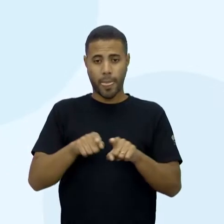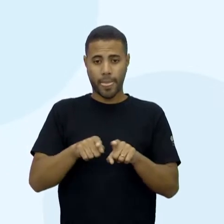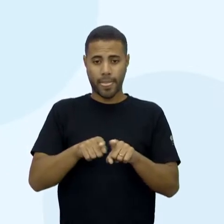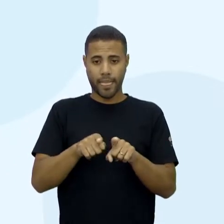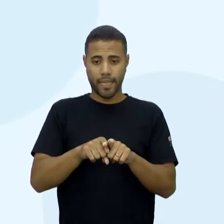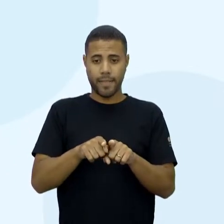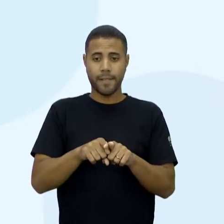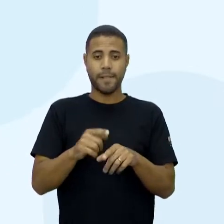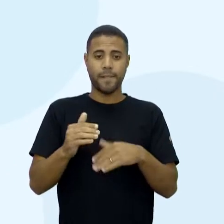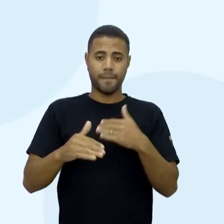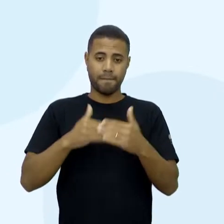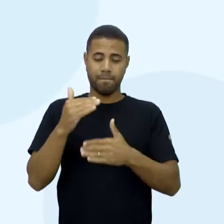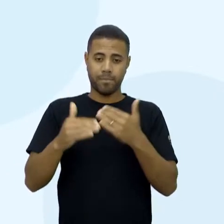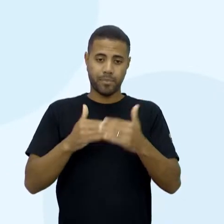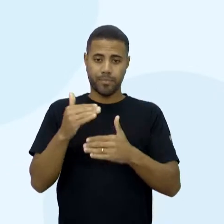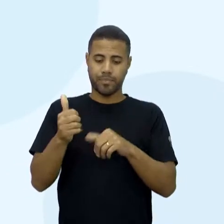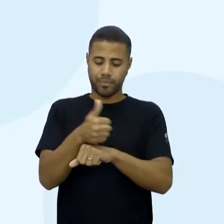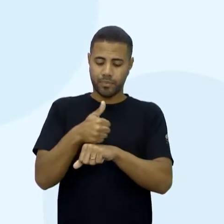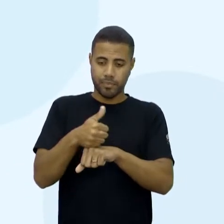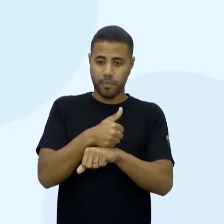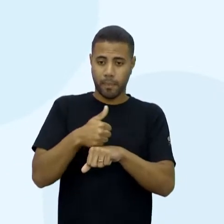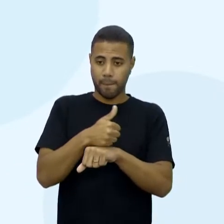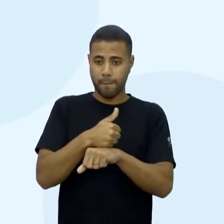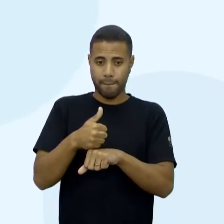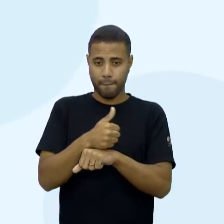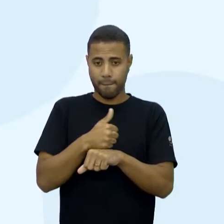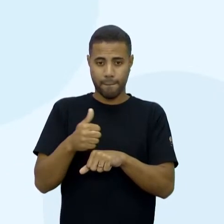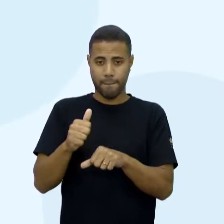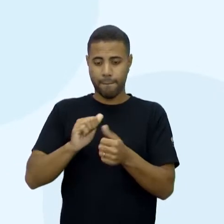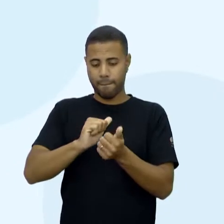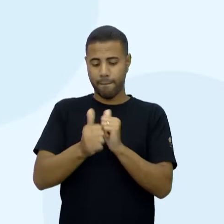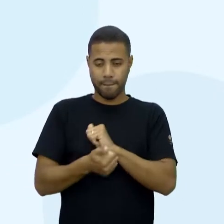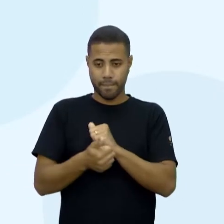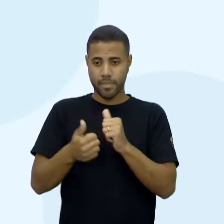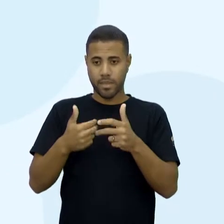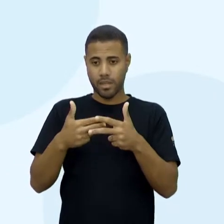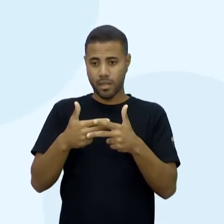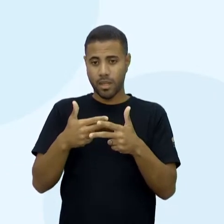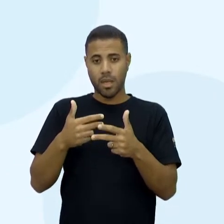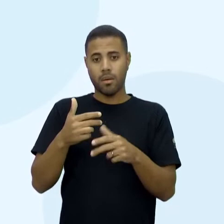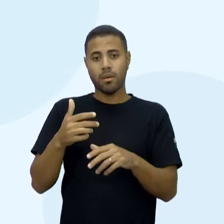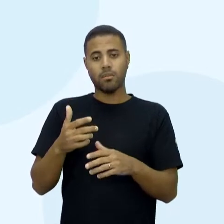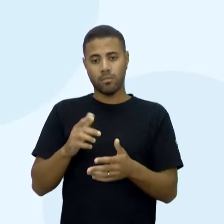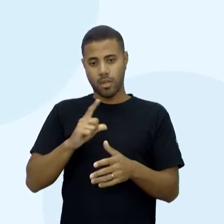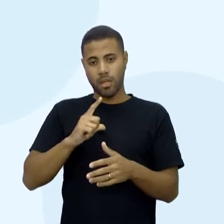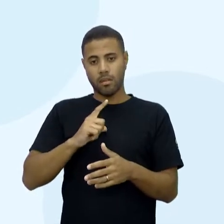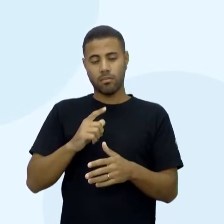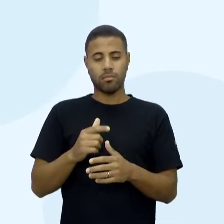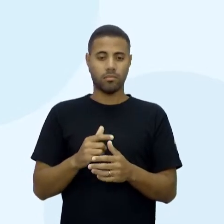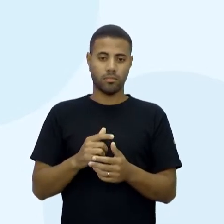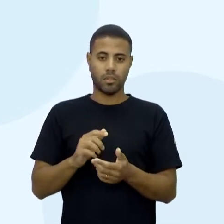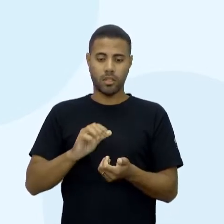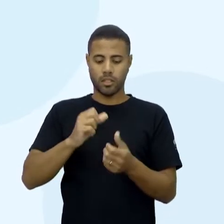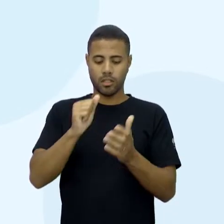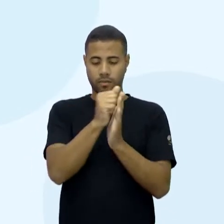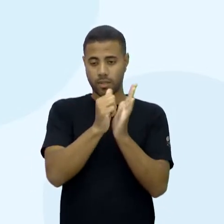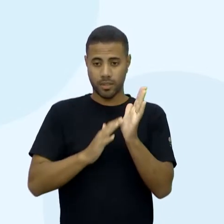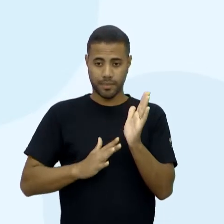uma crescente profissionalização e qualificação de suas atividades,